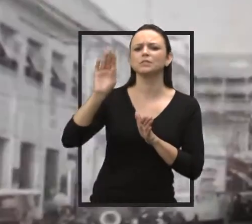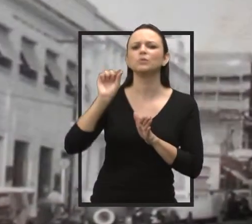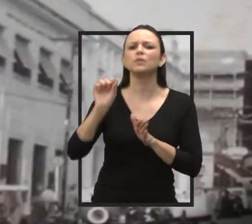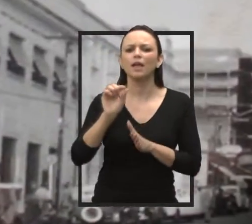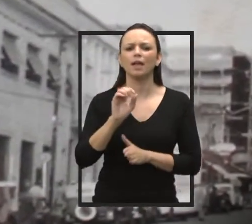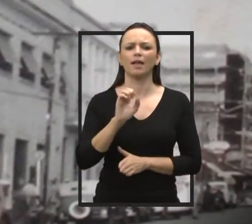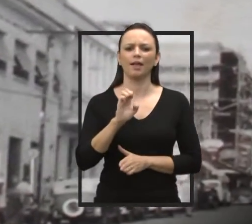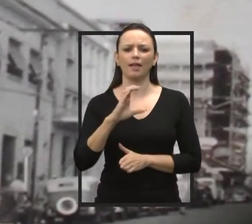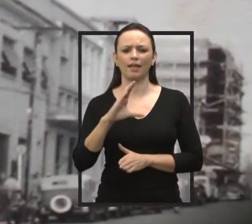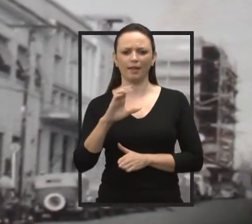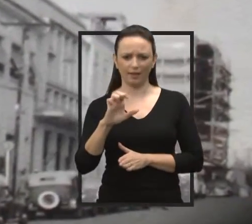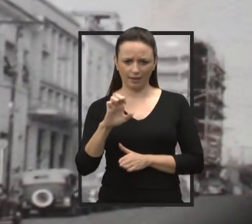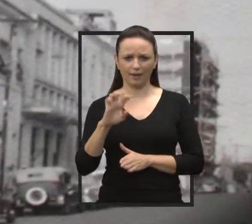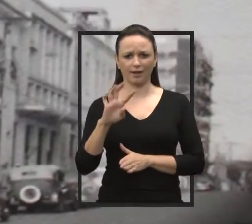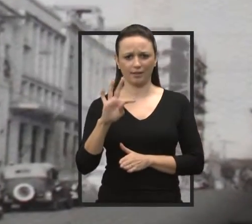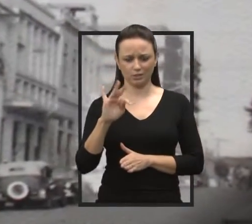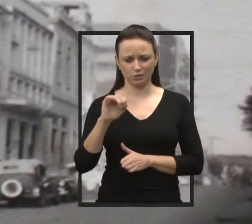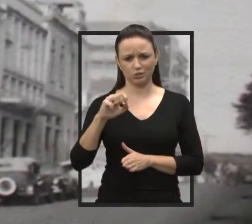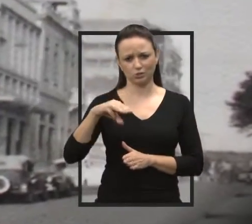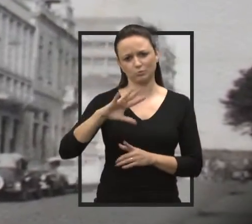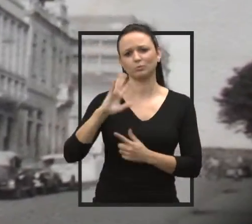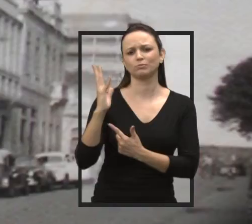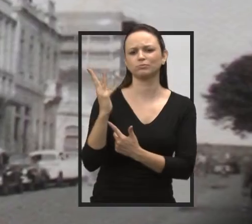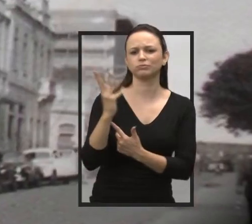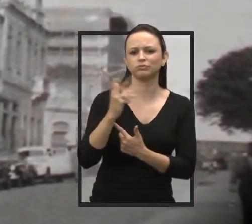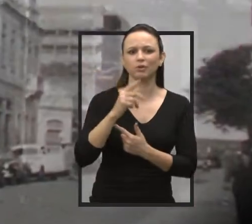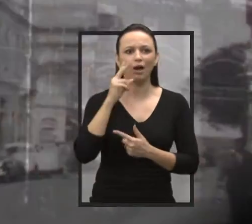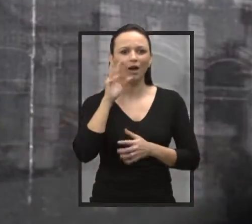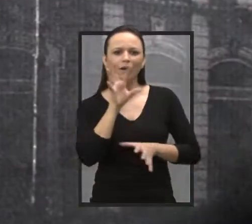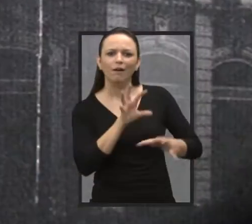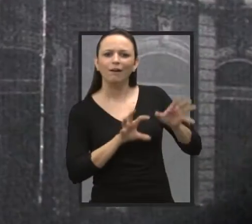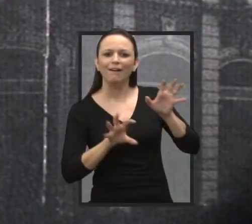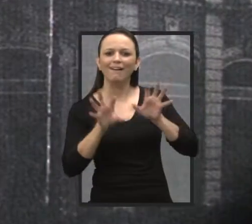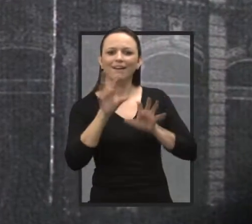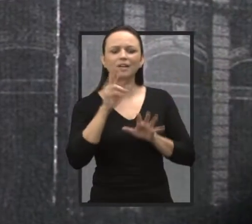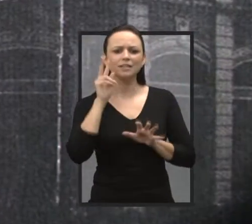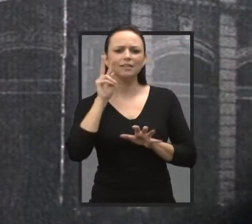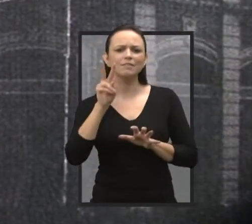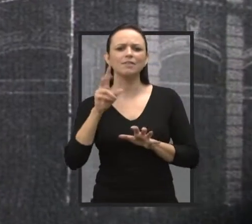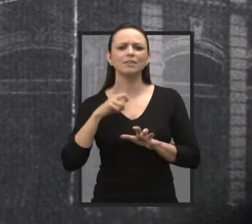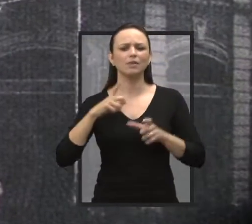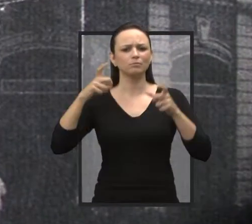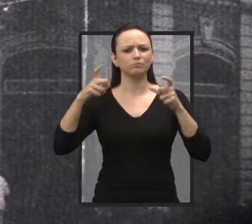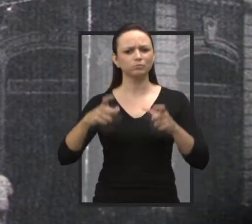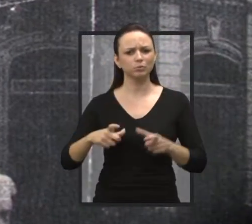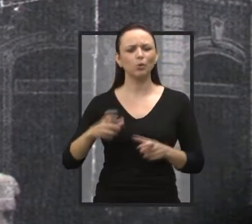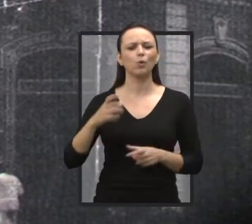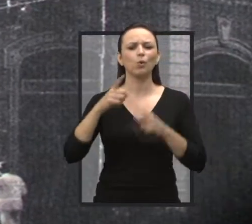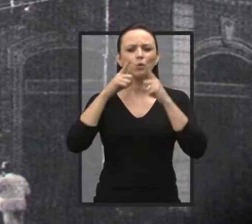o ecletismo mesmo, que é o que a gente tem na cidade. O próprio Jaú Clube obedece